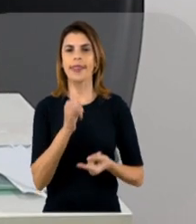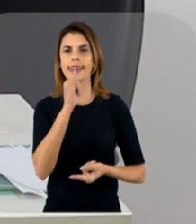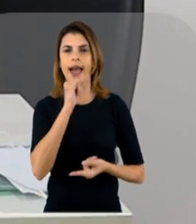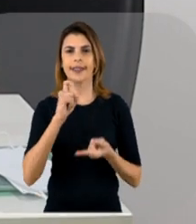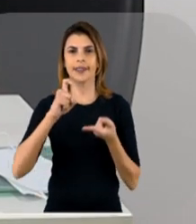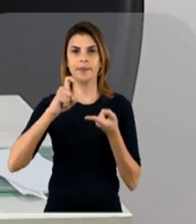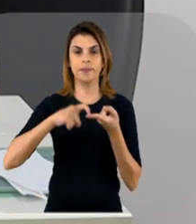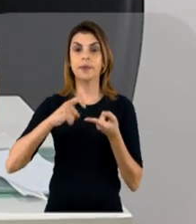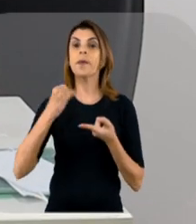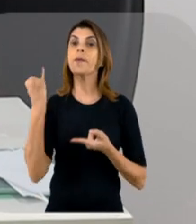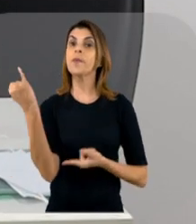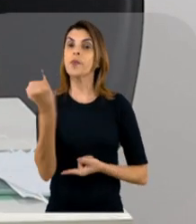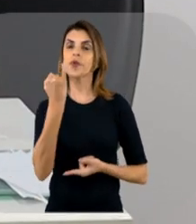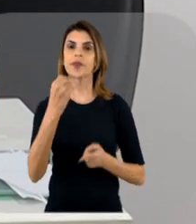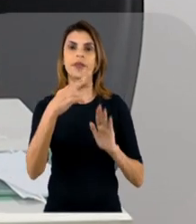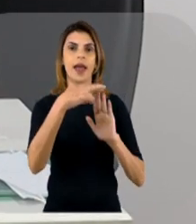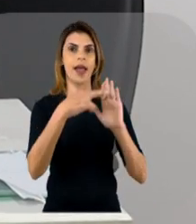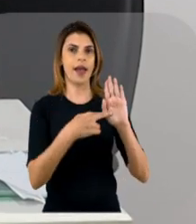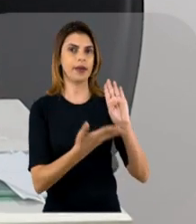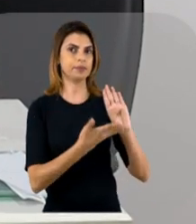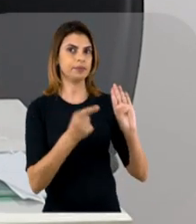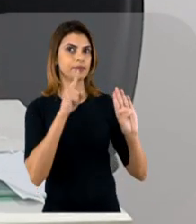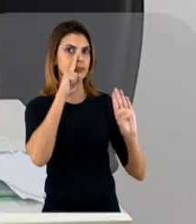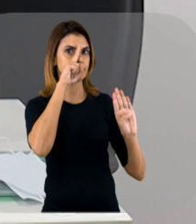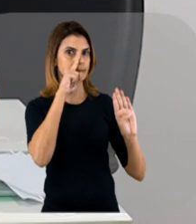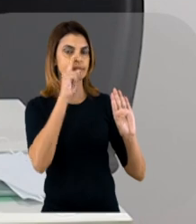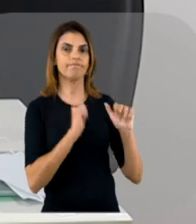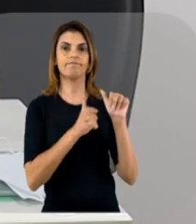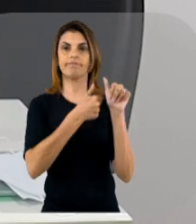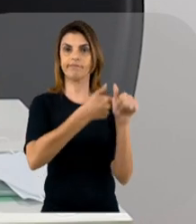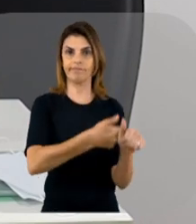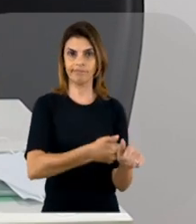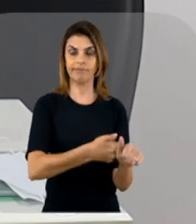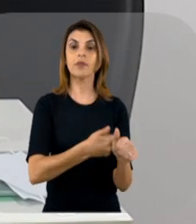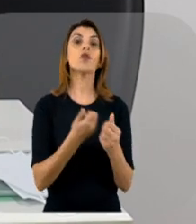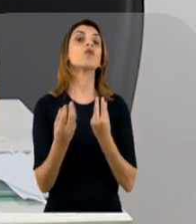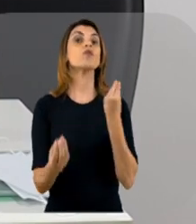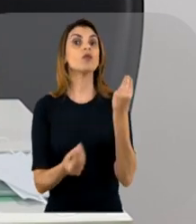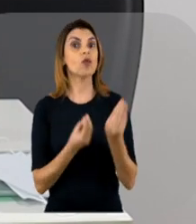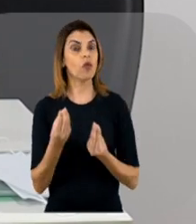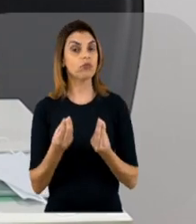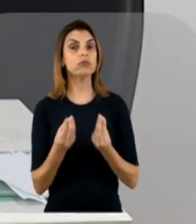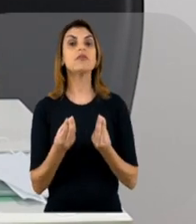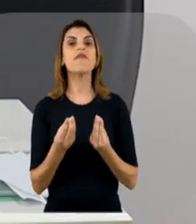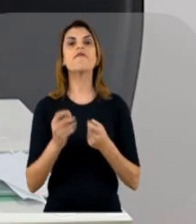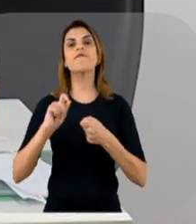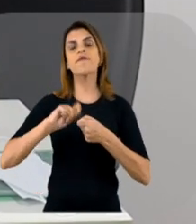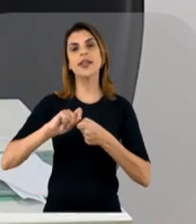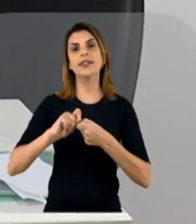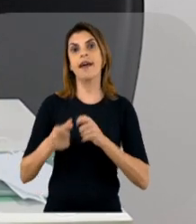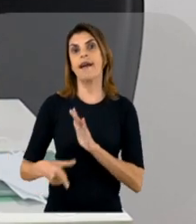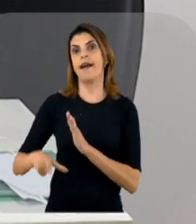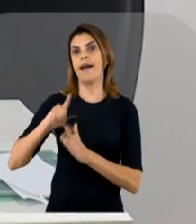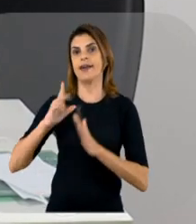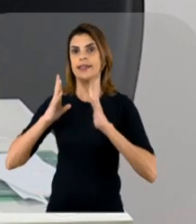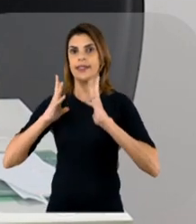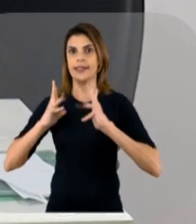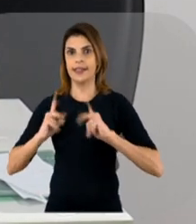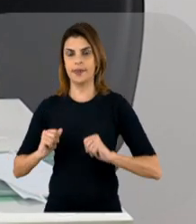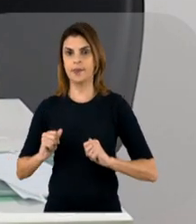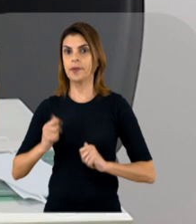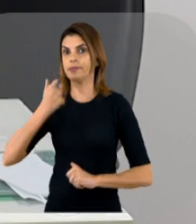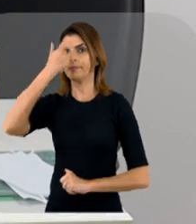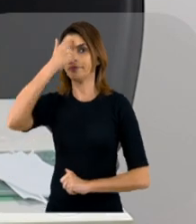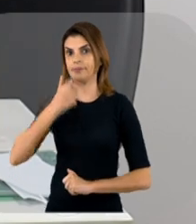do teste é importante que todas as regras de biossegurança sejam seguidas E para isso é importante fazer a pré higienização